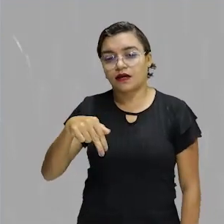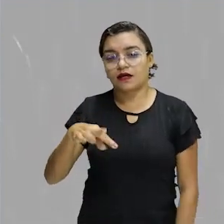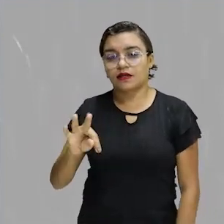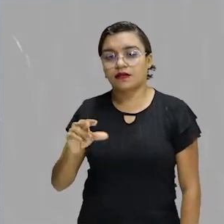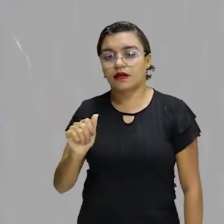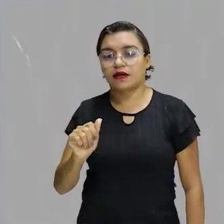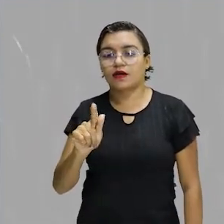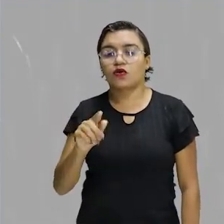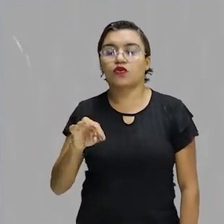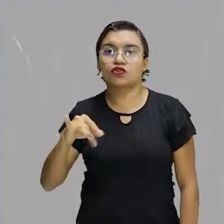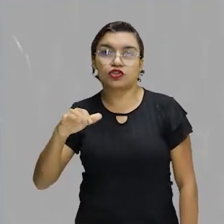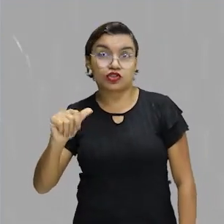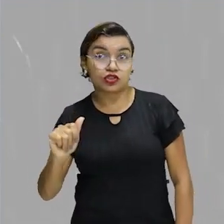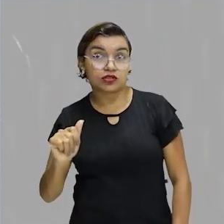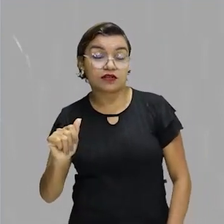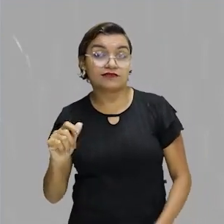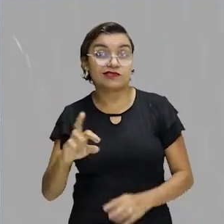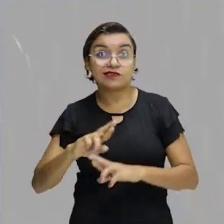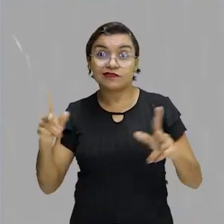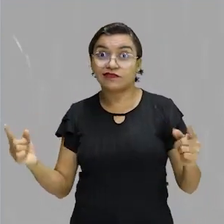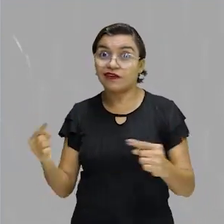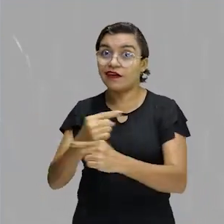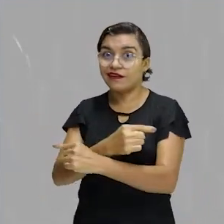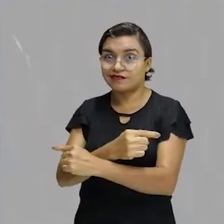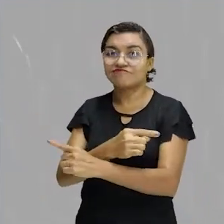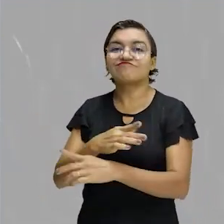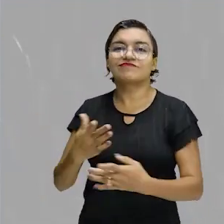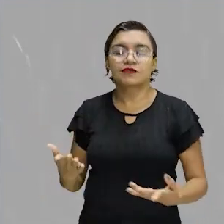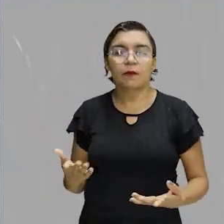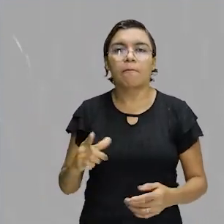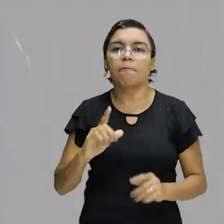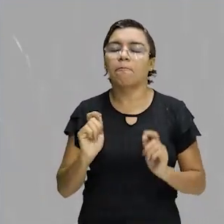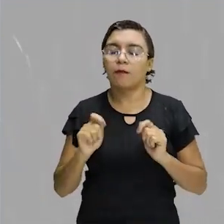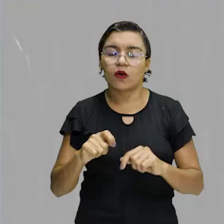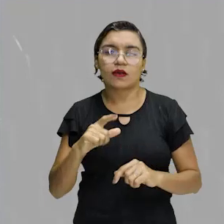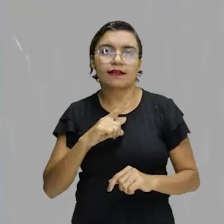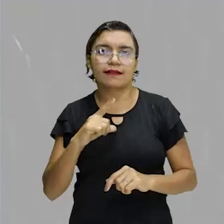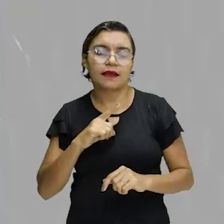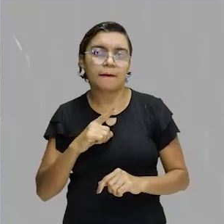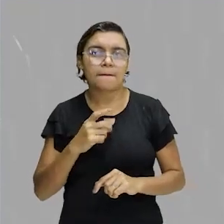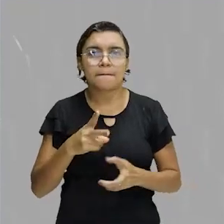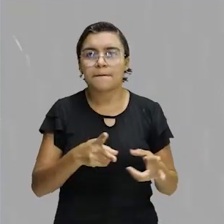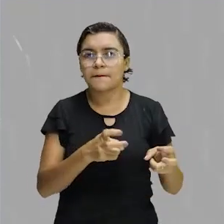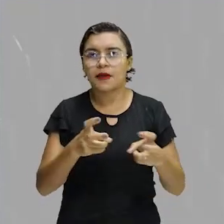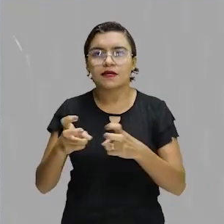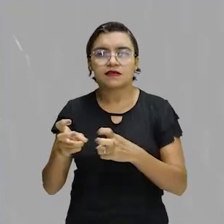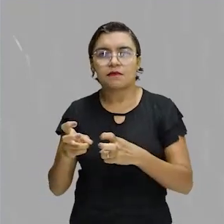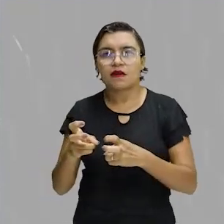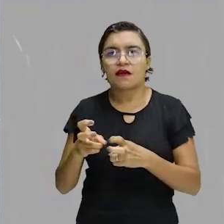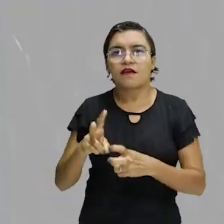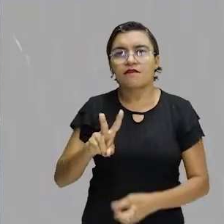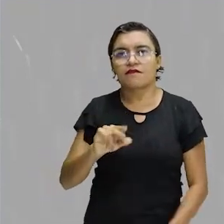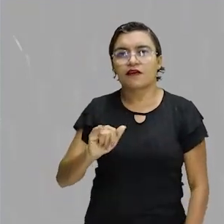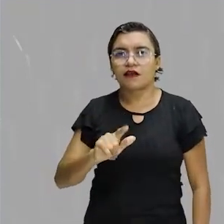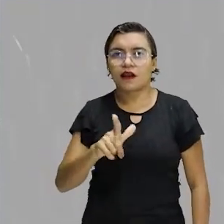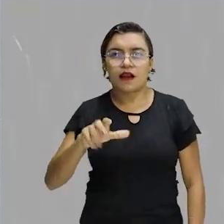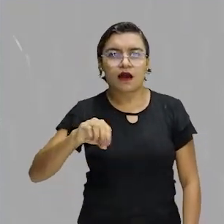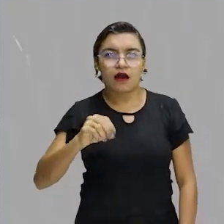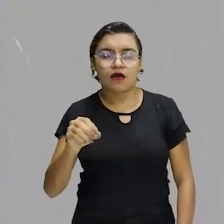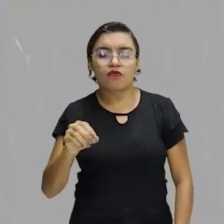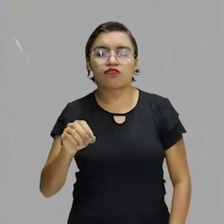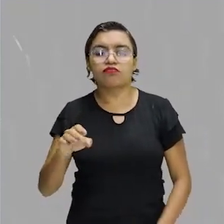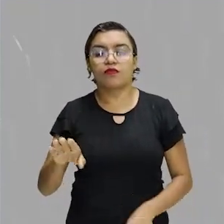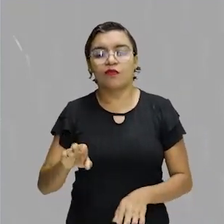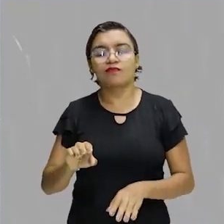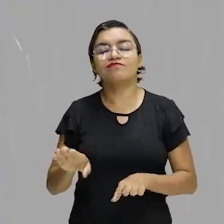se opõe a esse protagonista. Tá? Então a gente pode ter aquela noção antiga do vilão e do mocinho, da